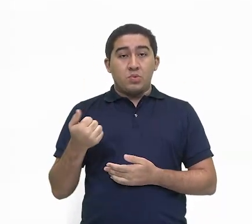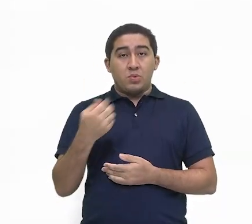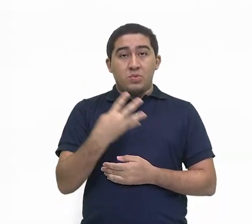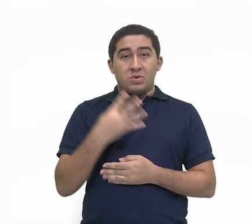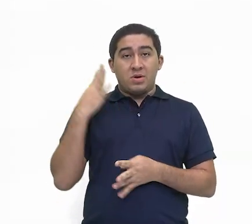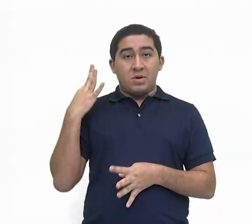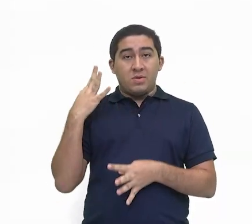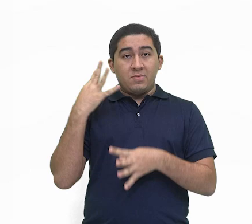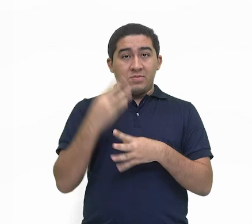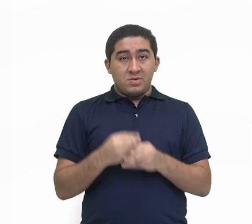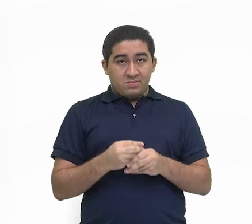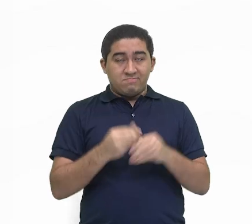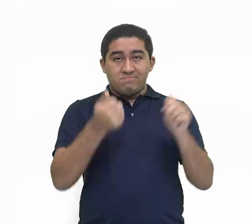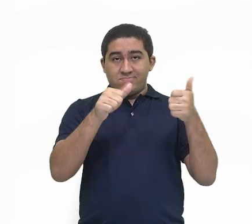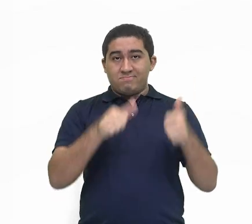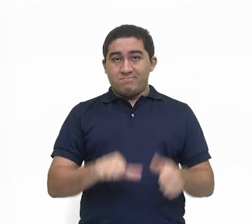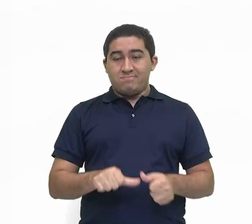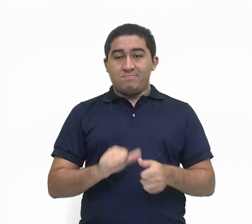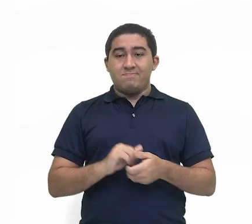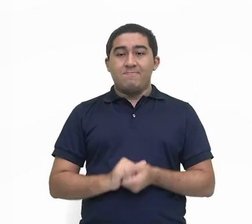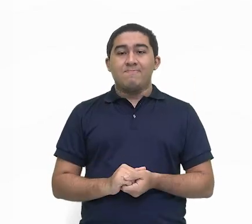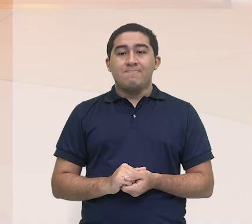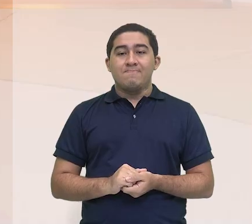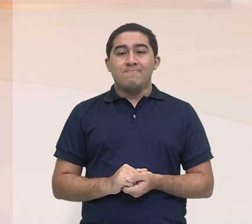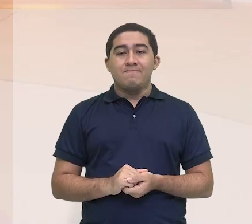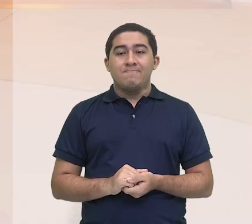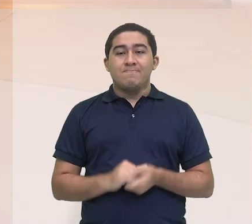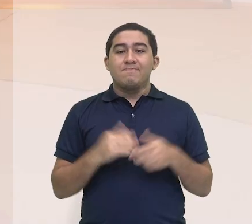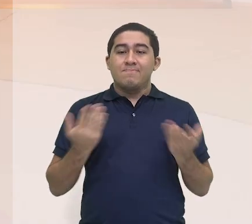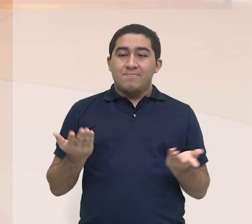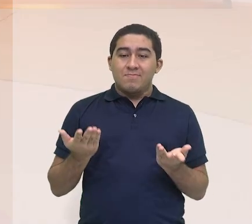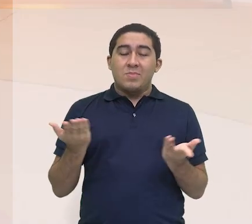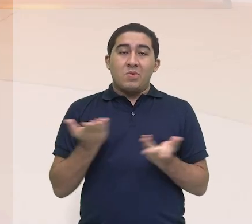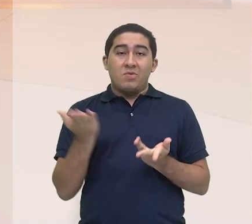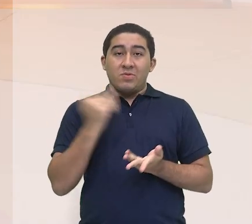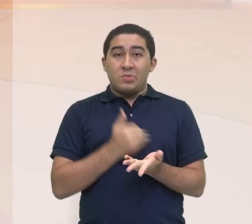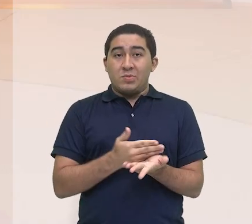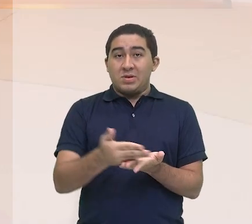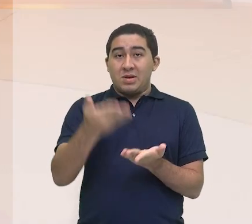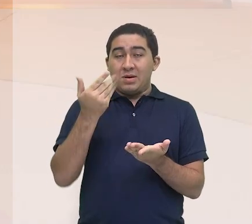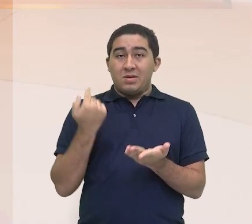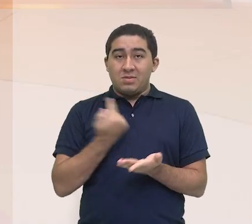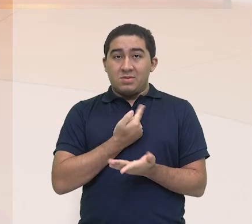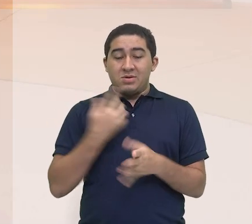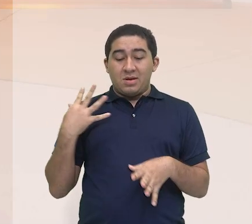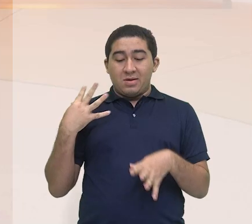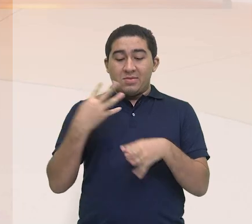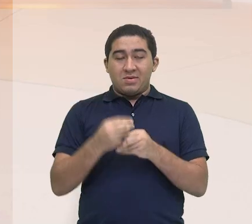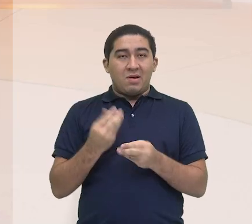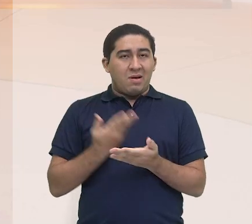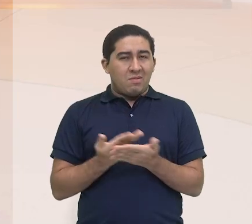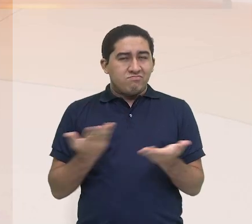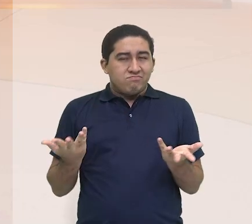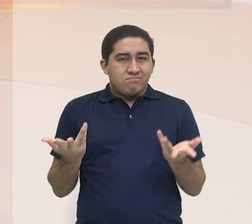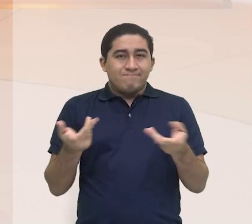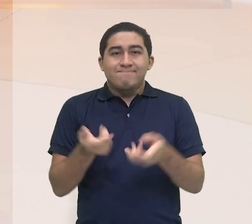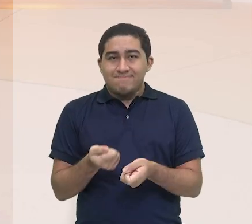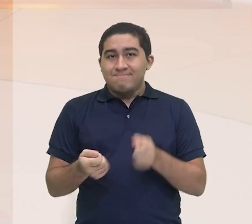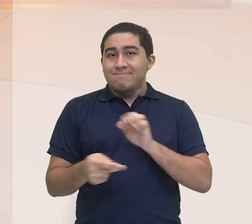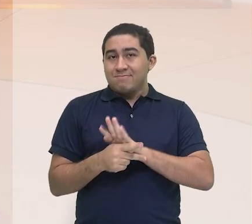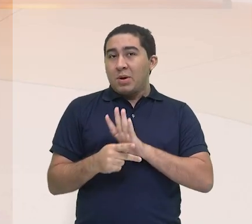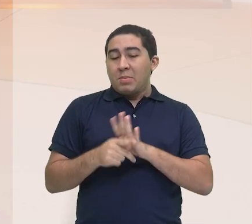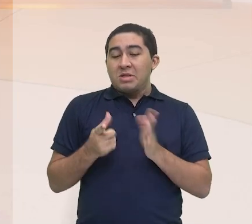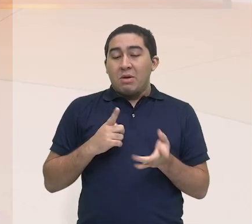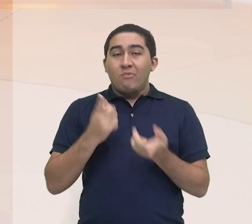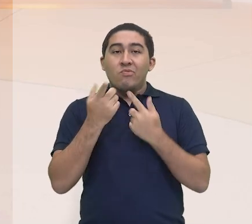14, revisão e avaliação. Dito isso, então vamos começar agora com muito entusiasmo aí e com